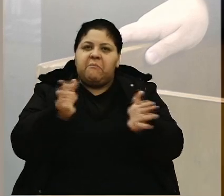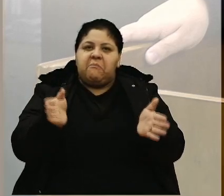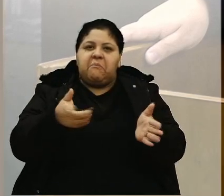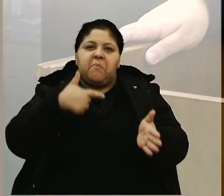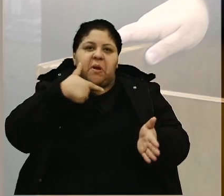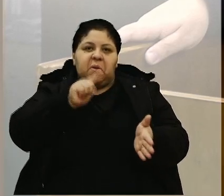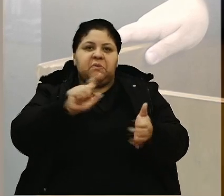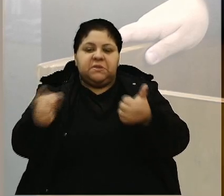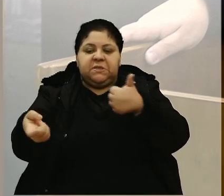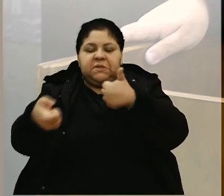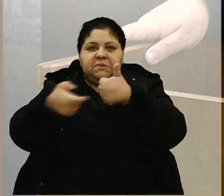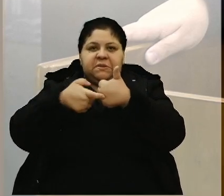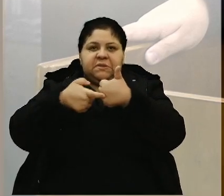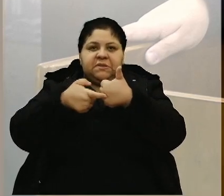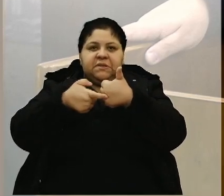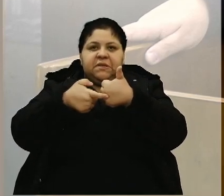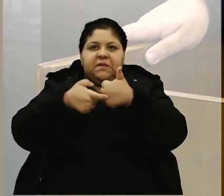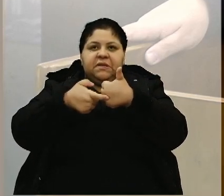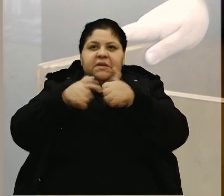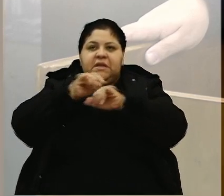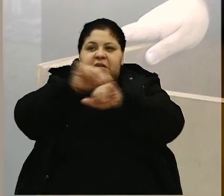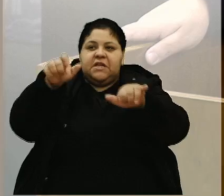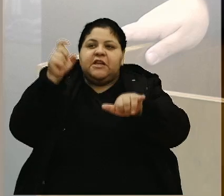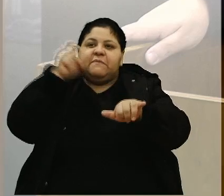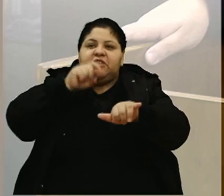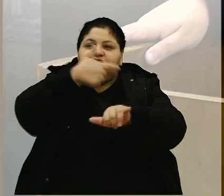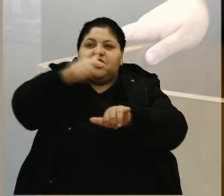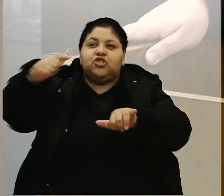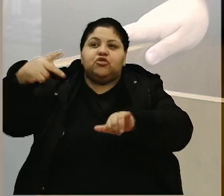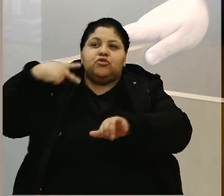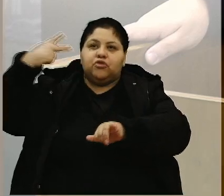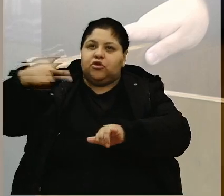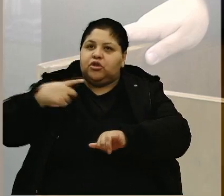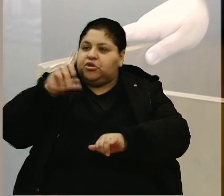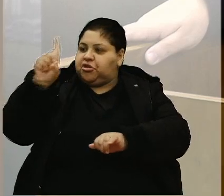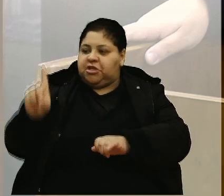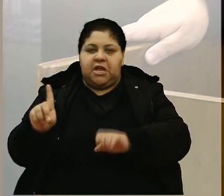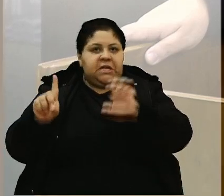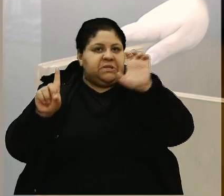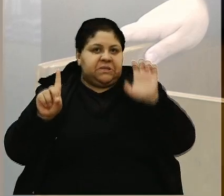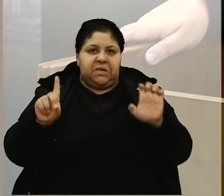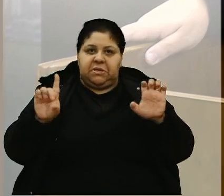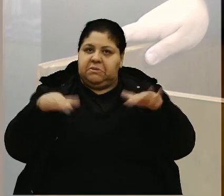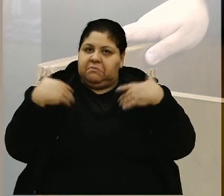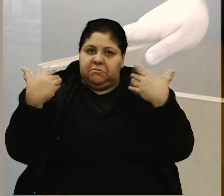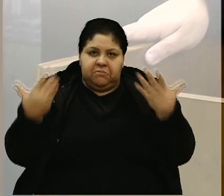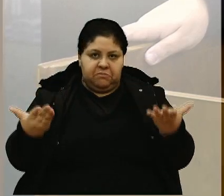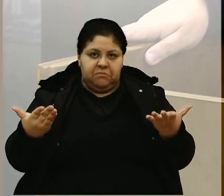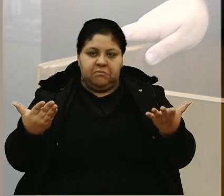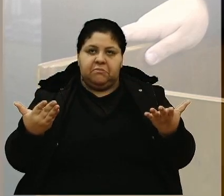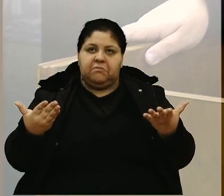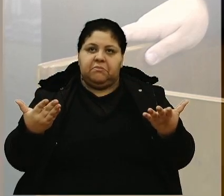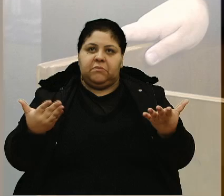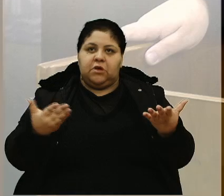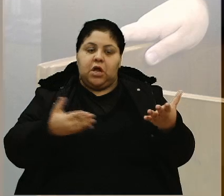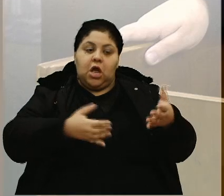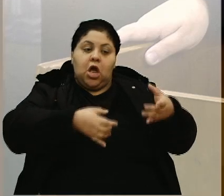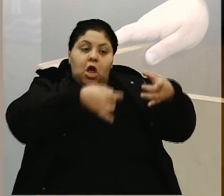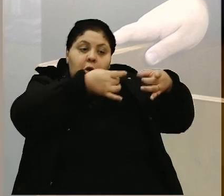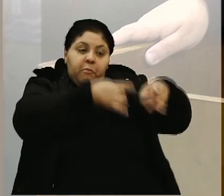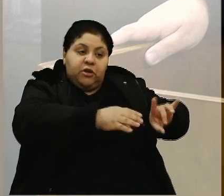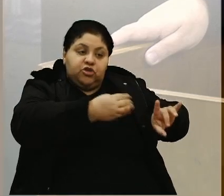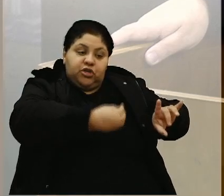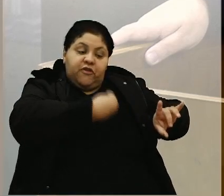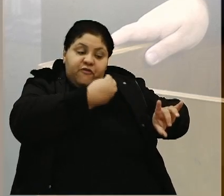e difamar outros parlamentares, e seja de direita e seja de esquerda, desde que prejudique a vida